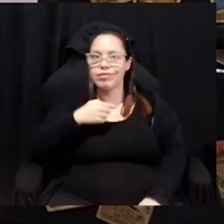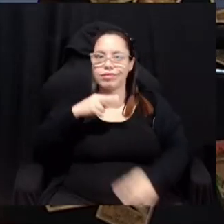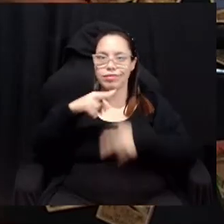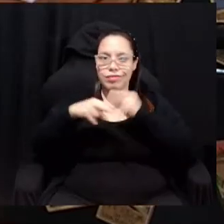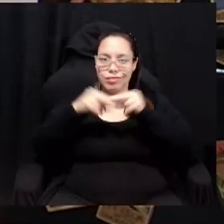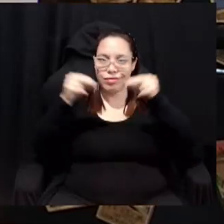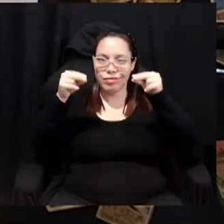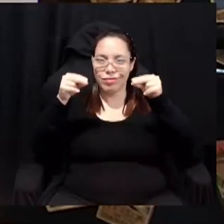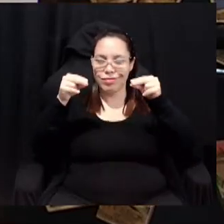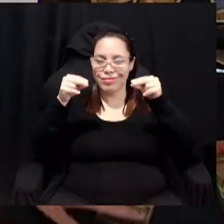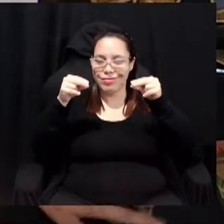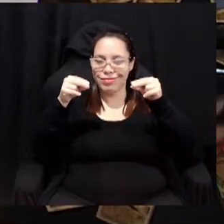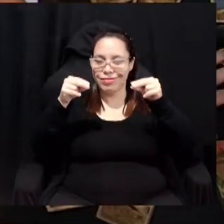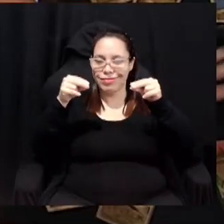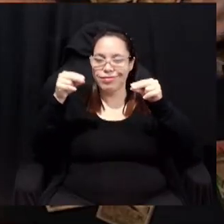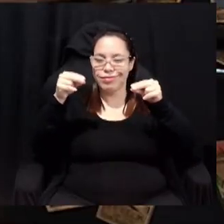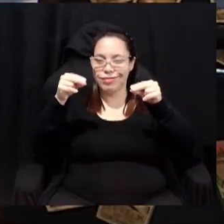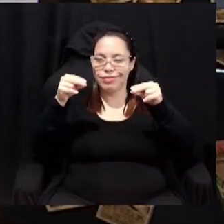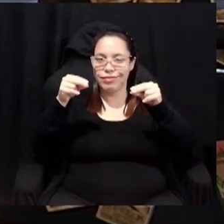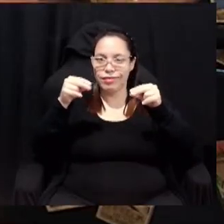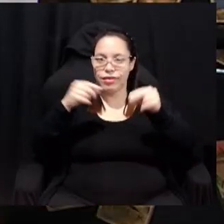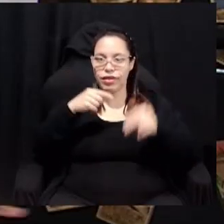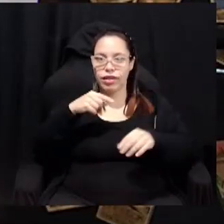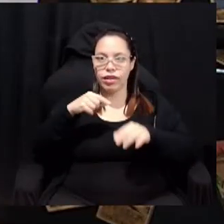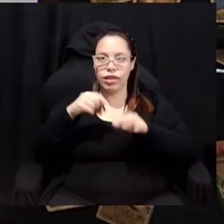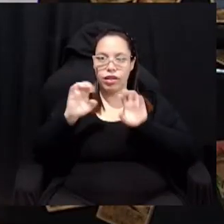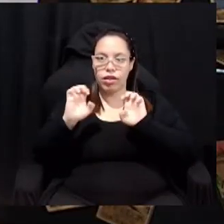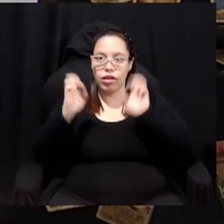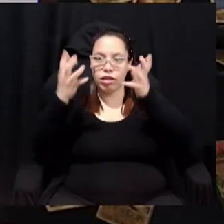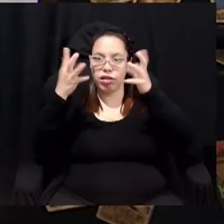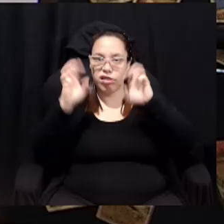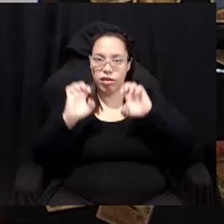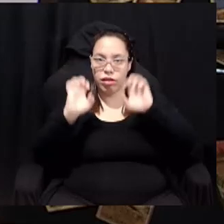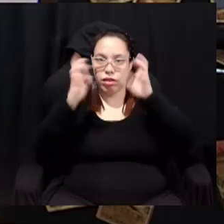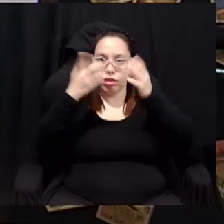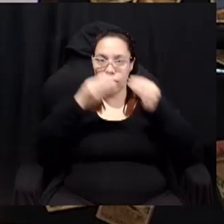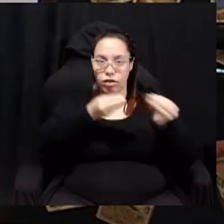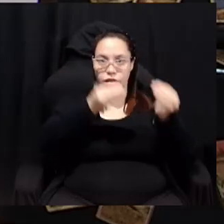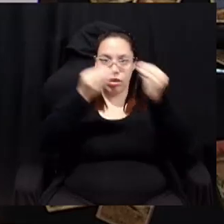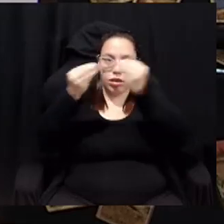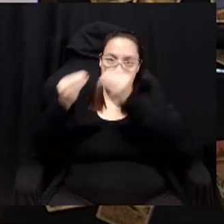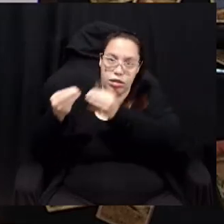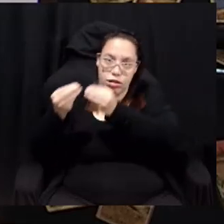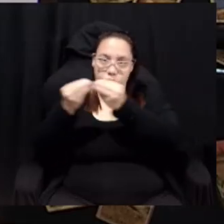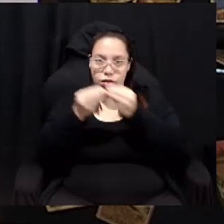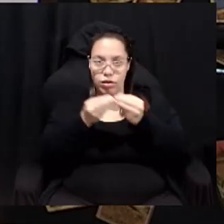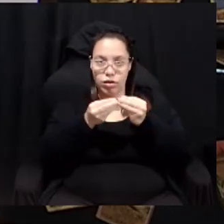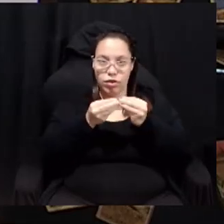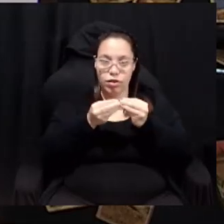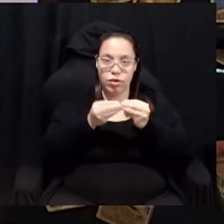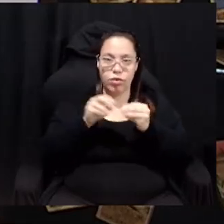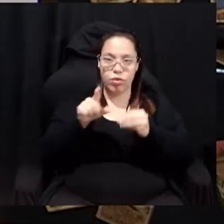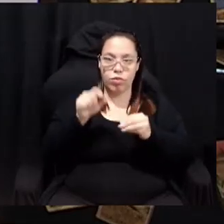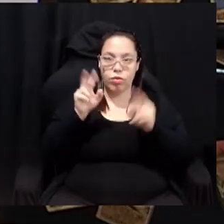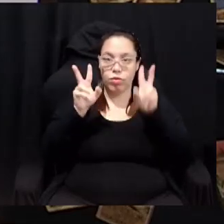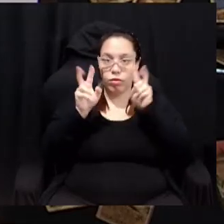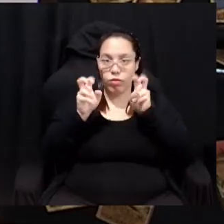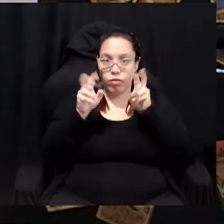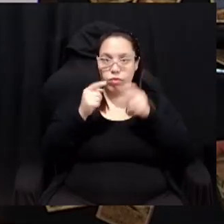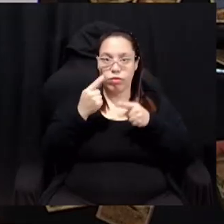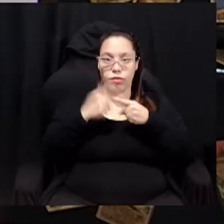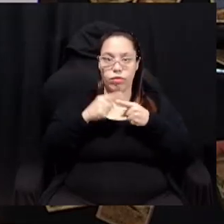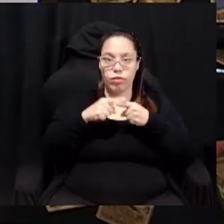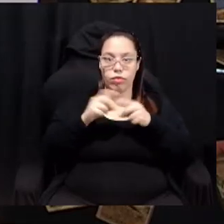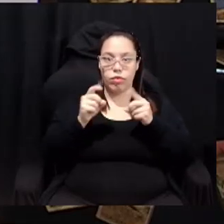joias, na realidade. Nós vamos para todos os eventos que vamos, nós levamos elas. E até puxa um assunto, porque a gente não vende só